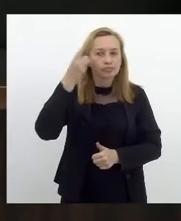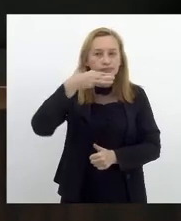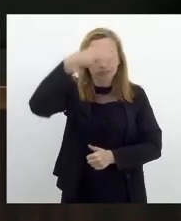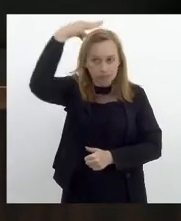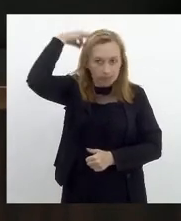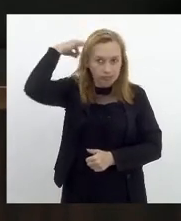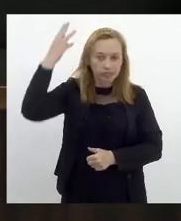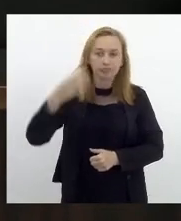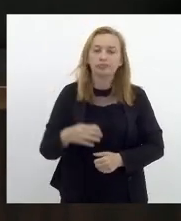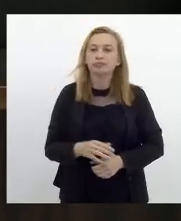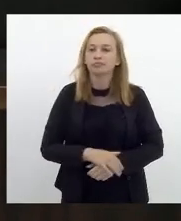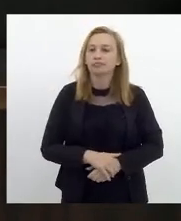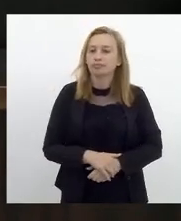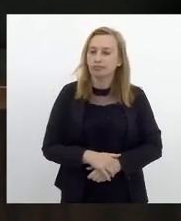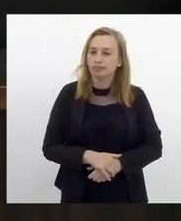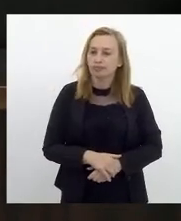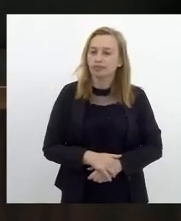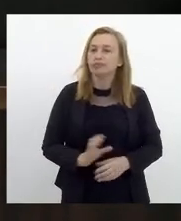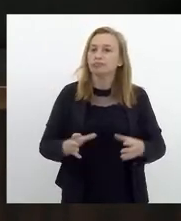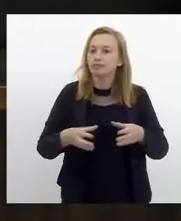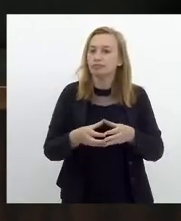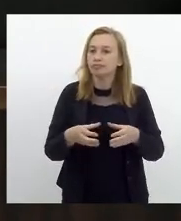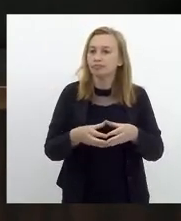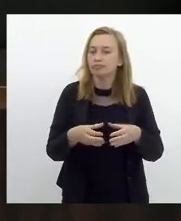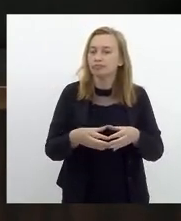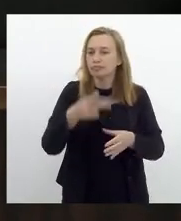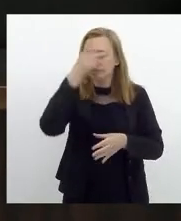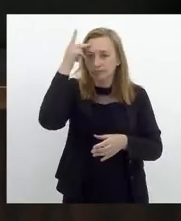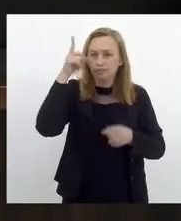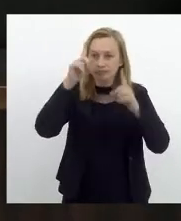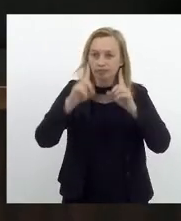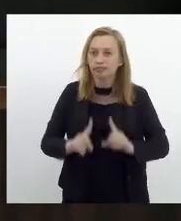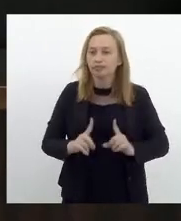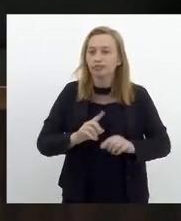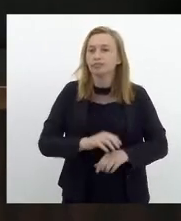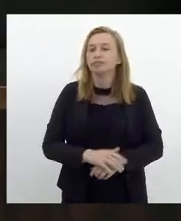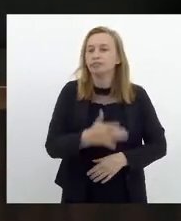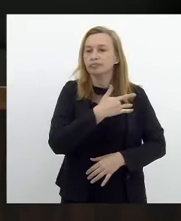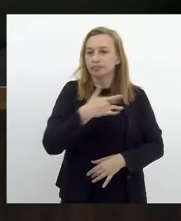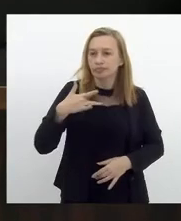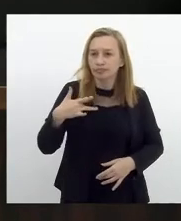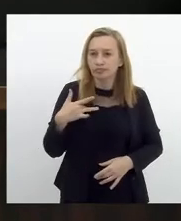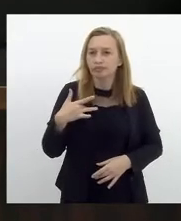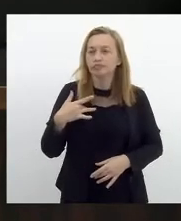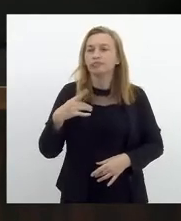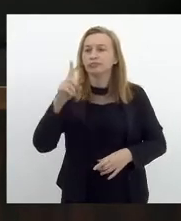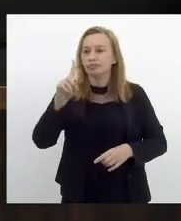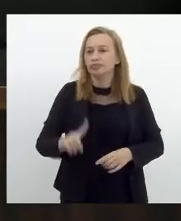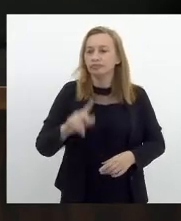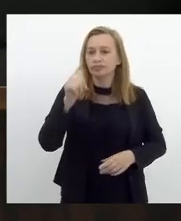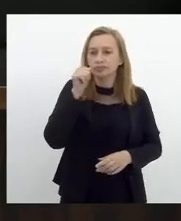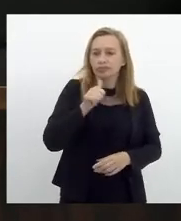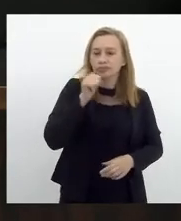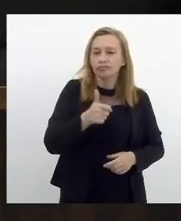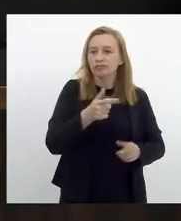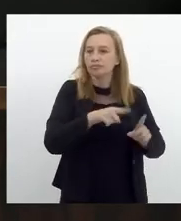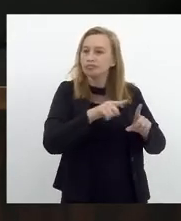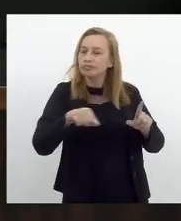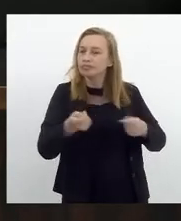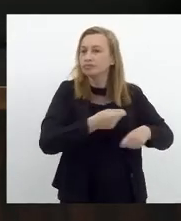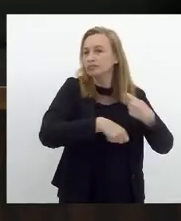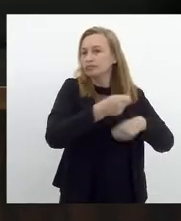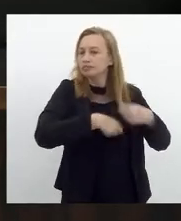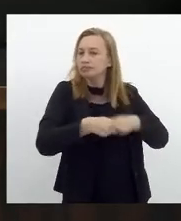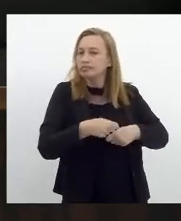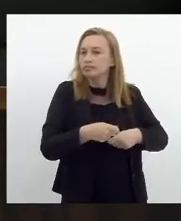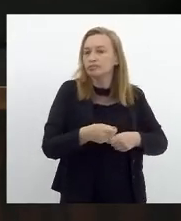Pacheco. Pendendo de parecer das comissões da pessoa com deficiência, de saúde, de defesa dos direitos da mulher, de economia, indústria e comércio,